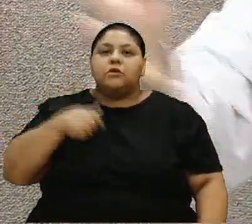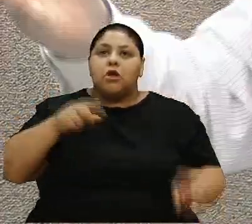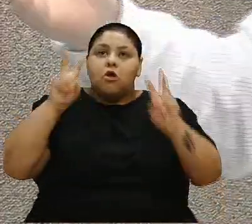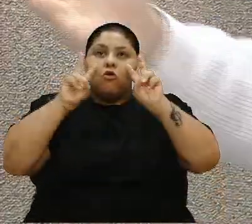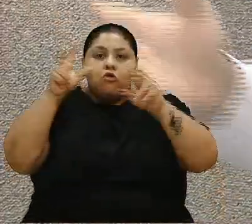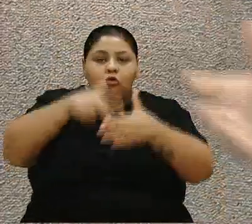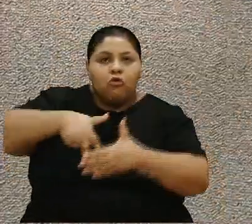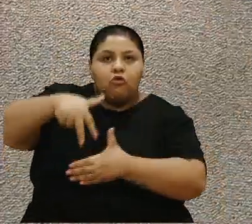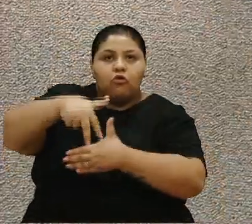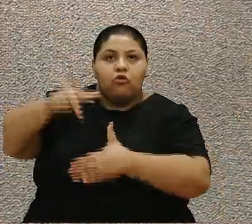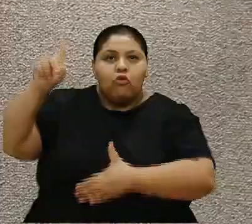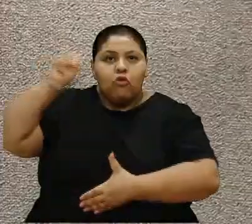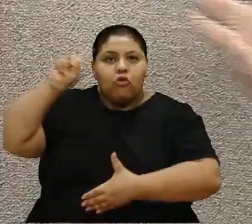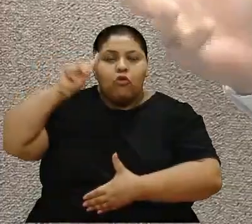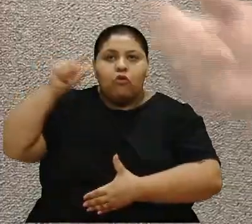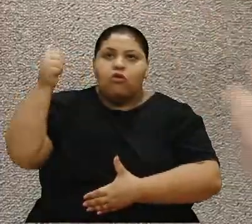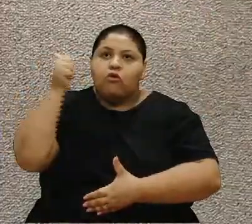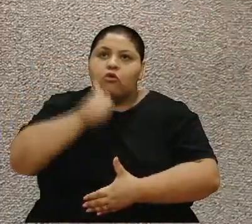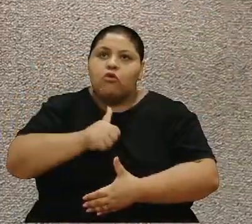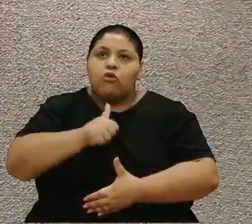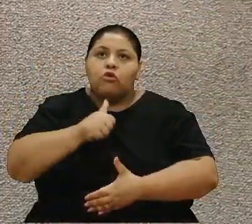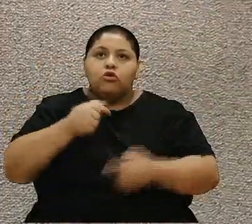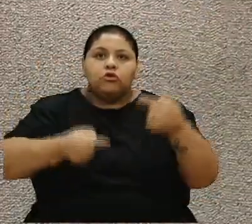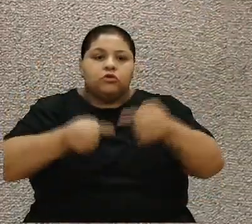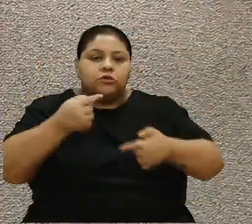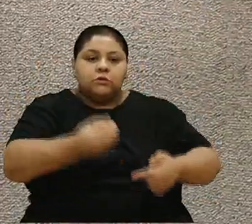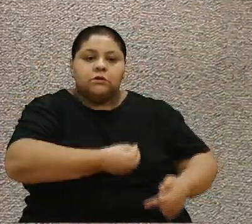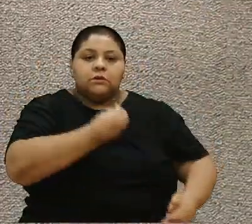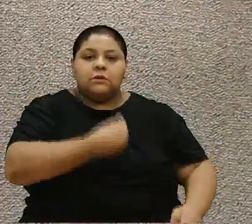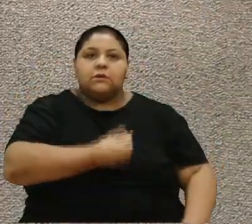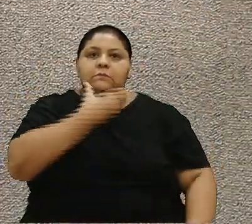tribuna todos os dias mulheres discutindo a vida dos homens.